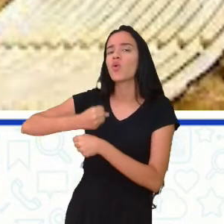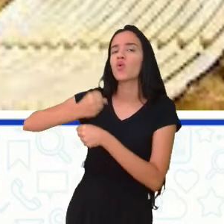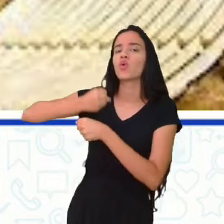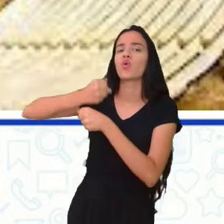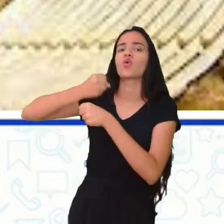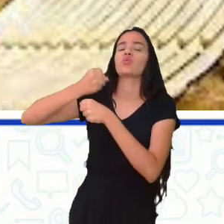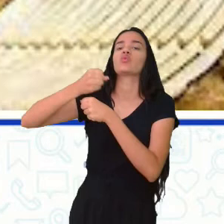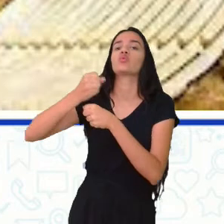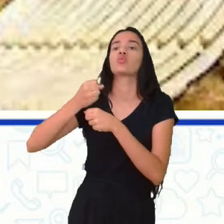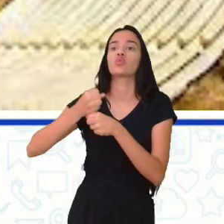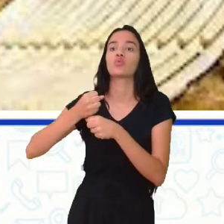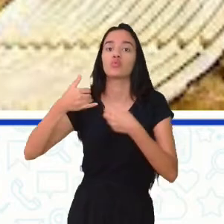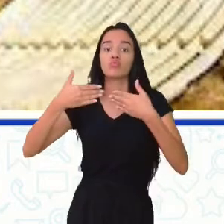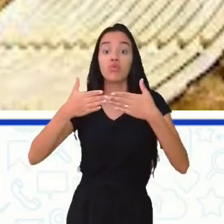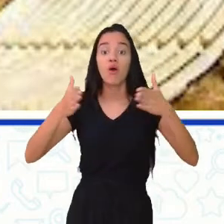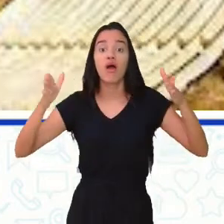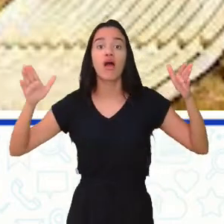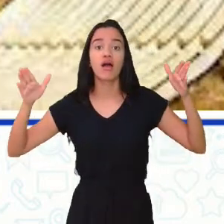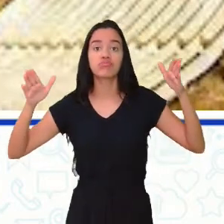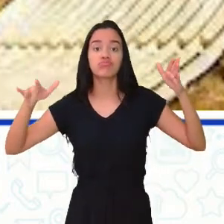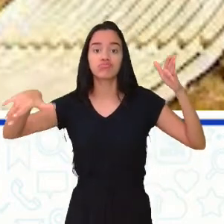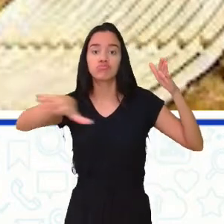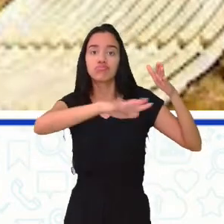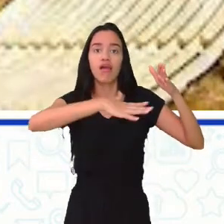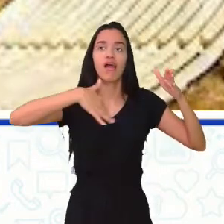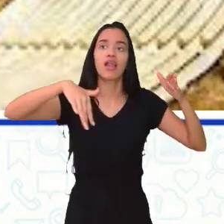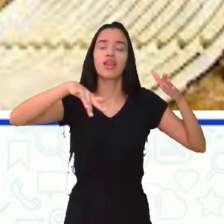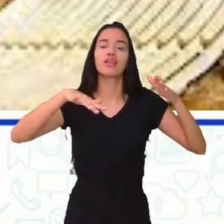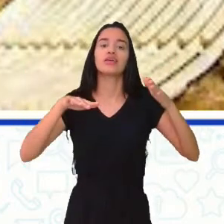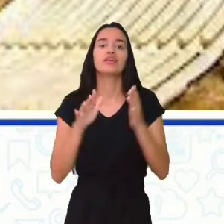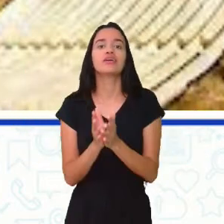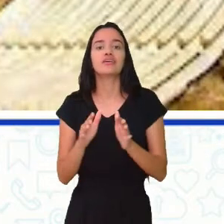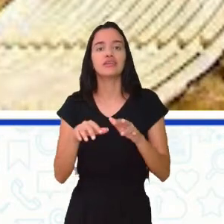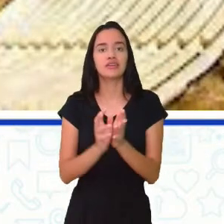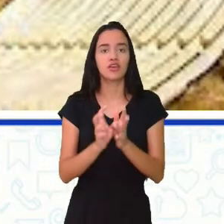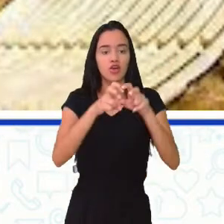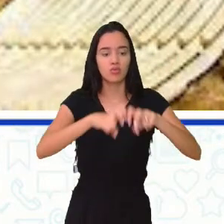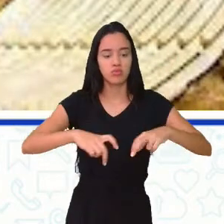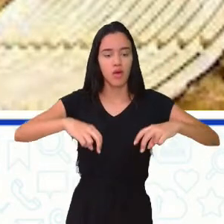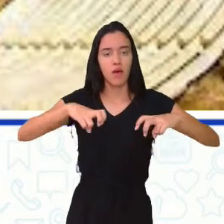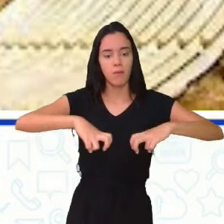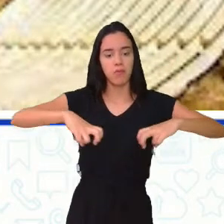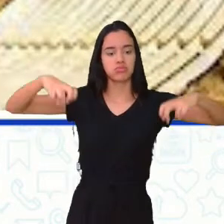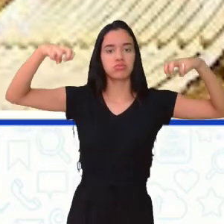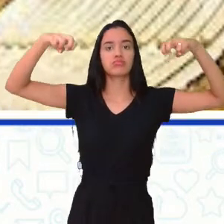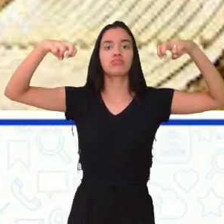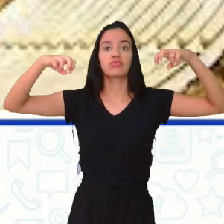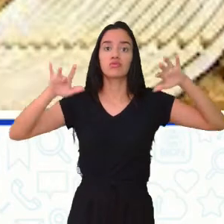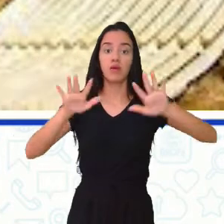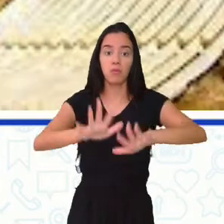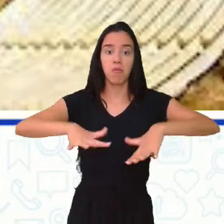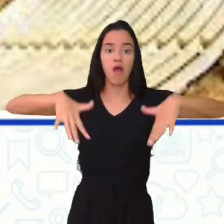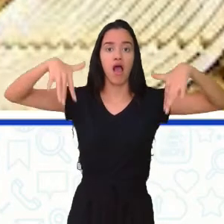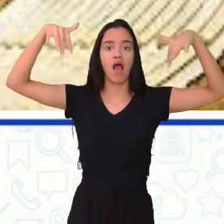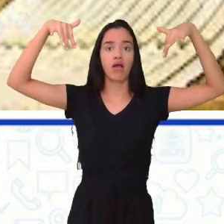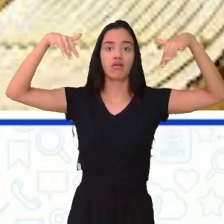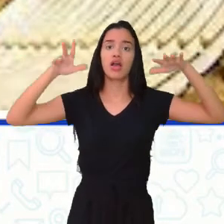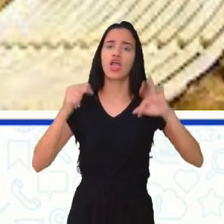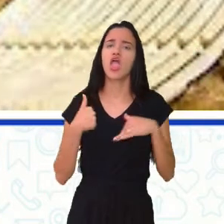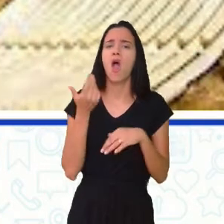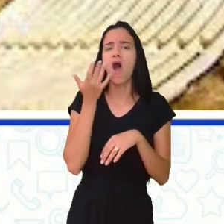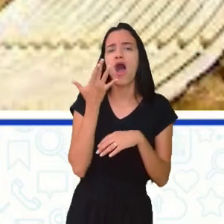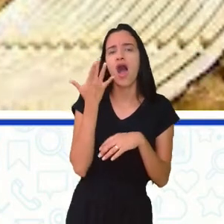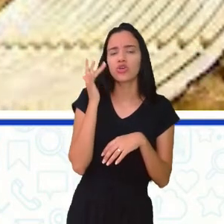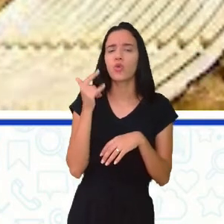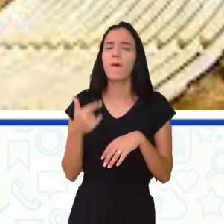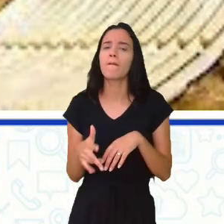construído aberto, não é, ao ar livre, e tem arquibancada. O que é que vocês acham? Eu acho parecido com um campo de futebol,